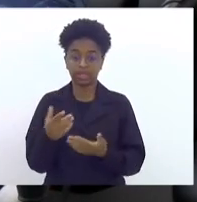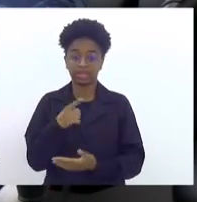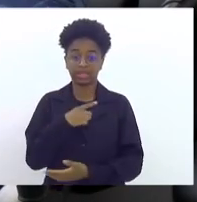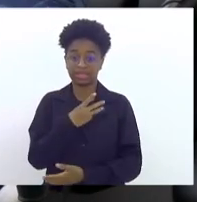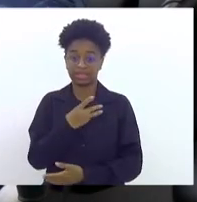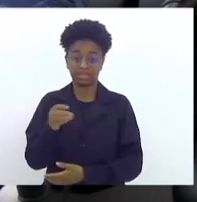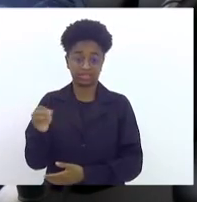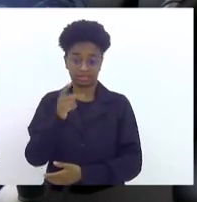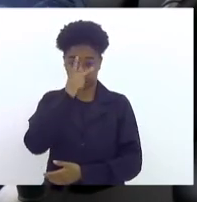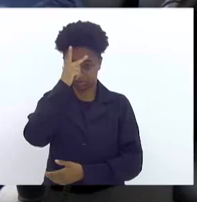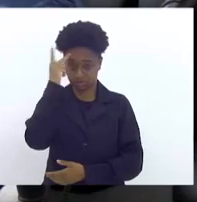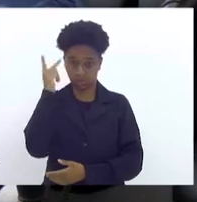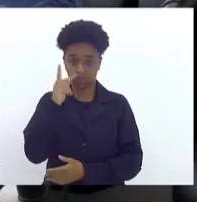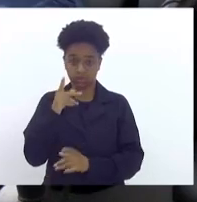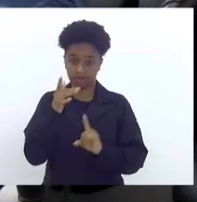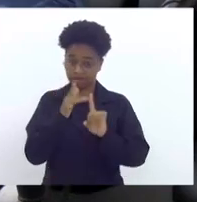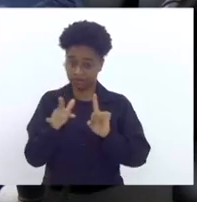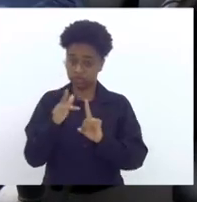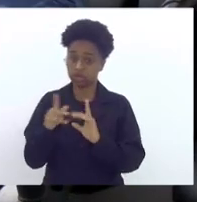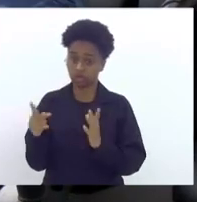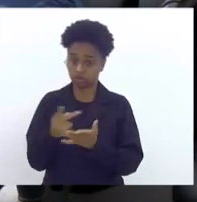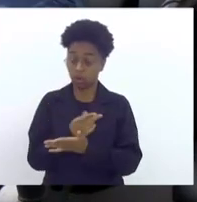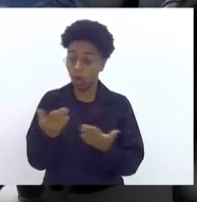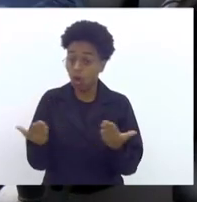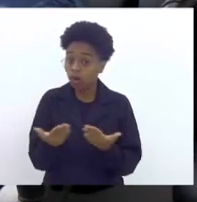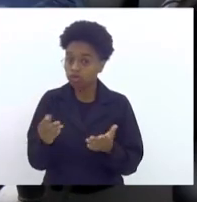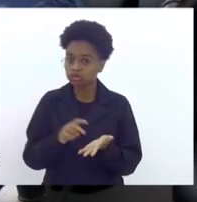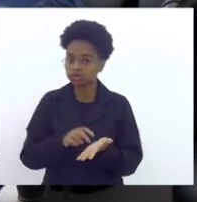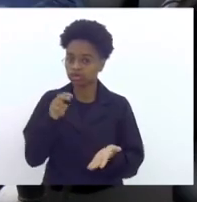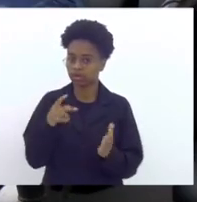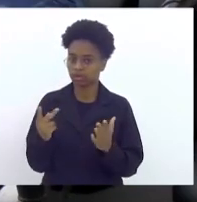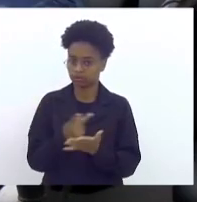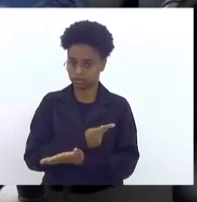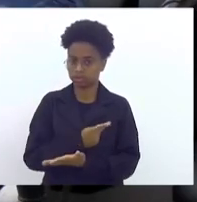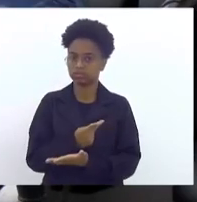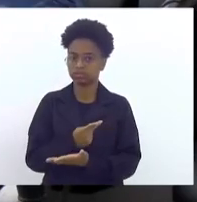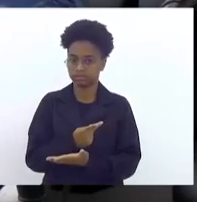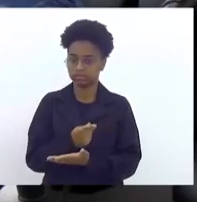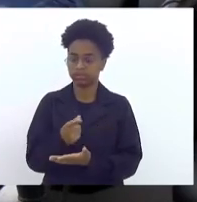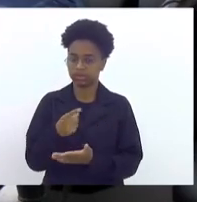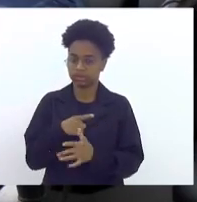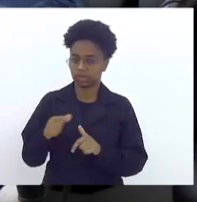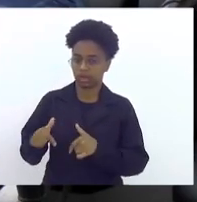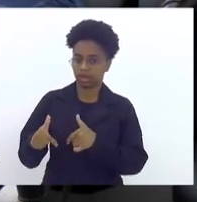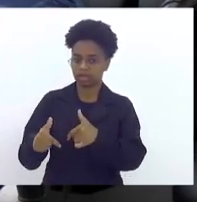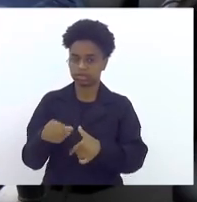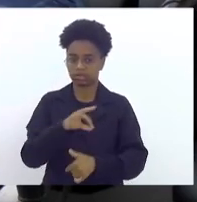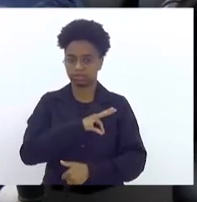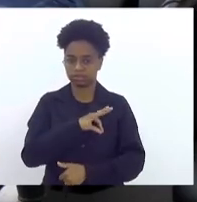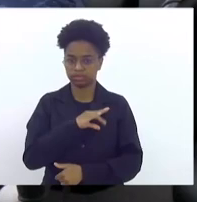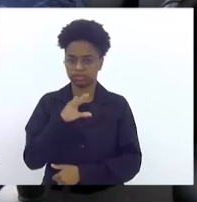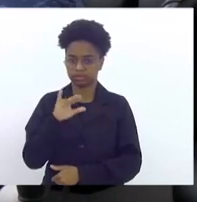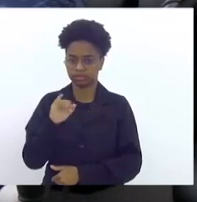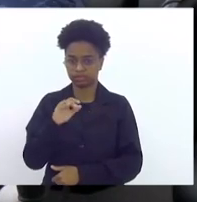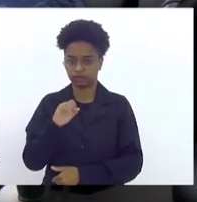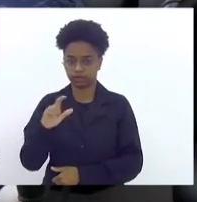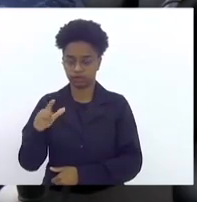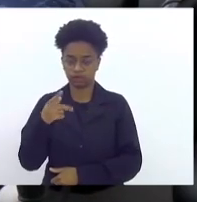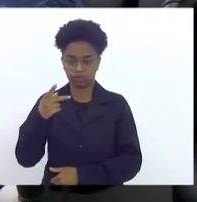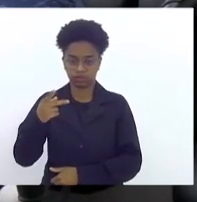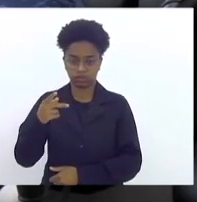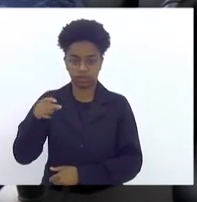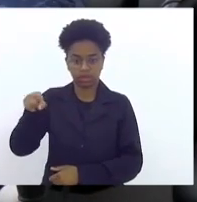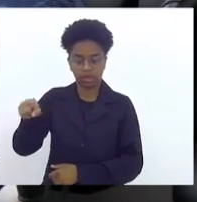vítimas já foram identificadas hoje tá falando disso e hoje de manhã já se deflagrou uma operação pela Polícia Civil é do Paraná